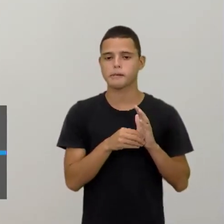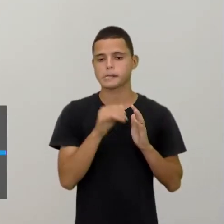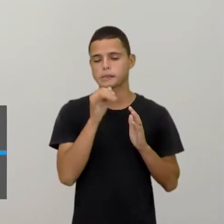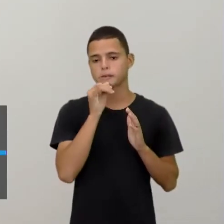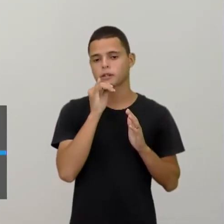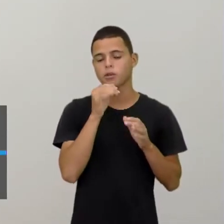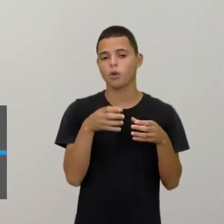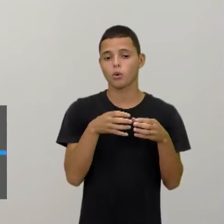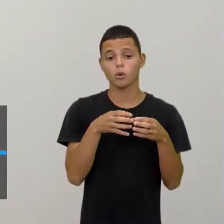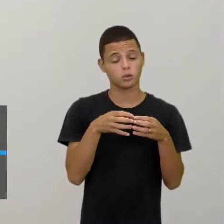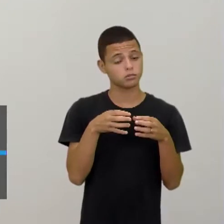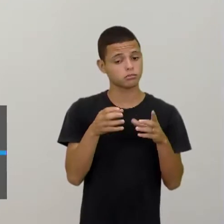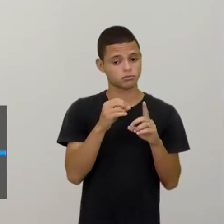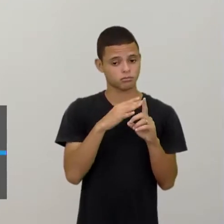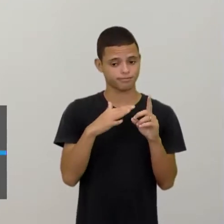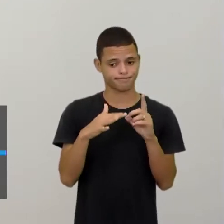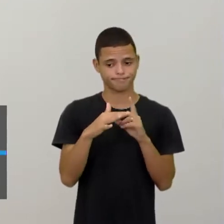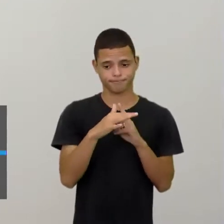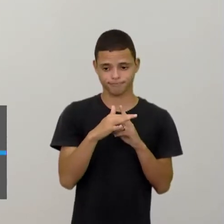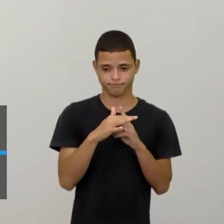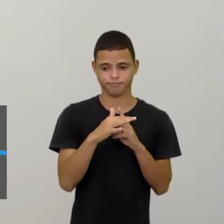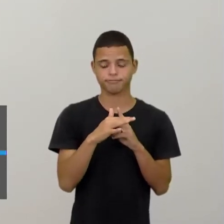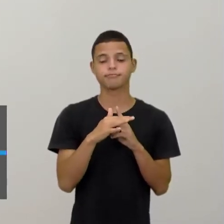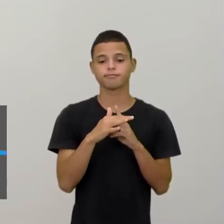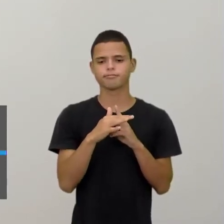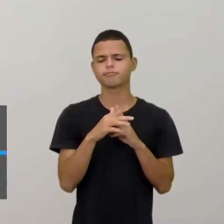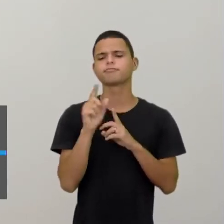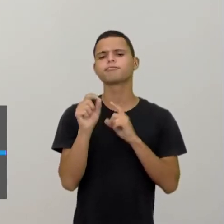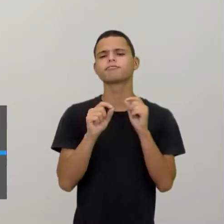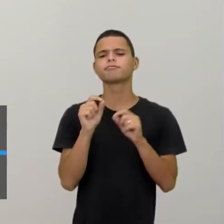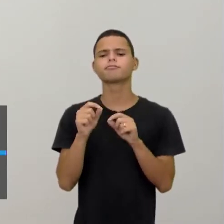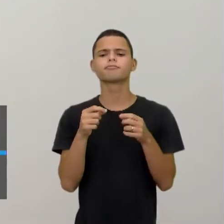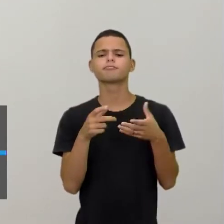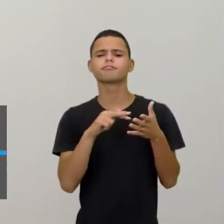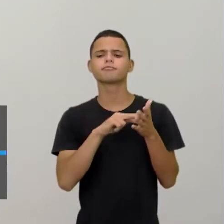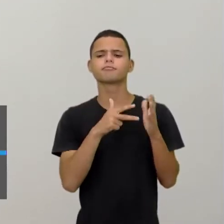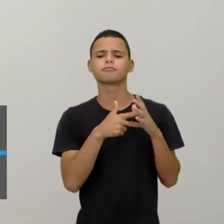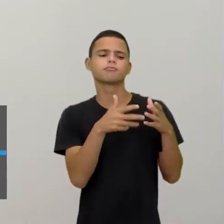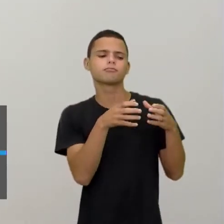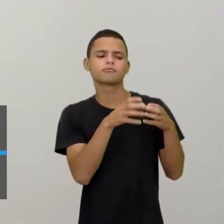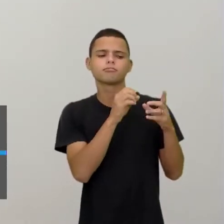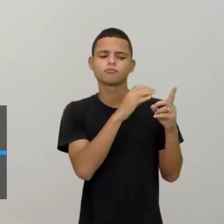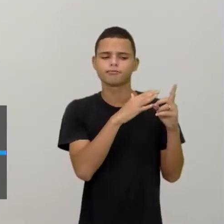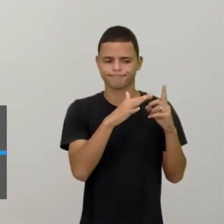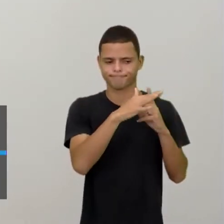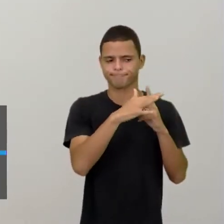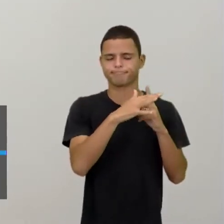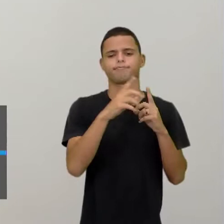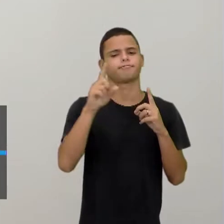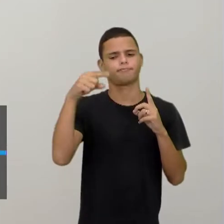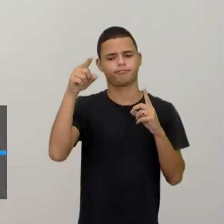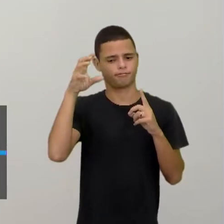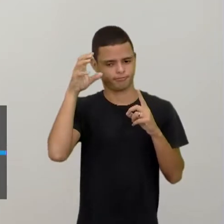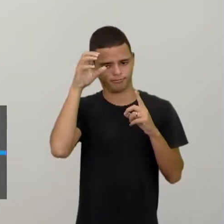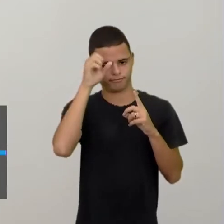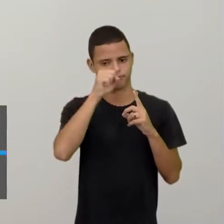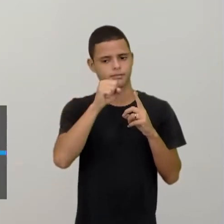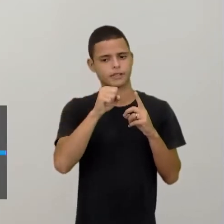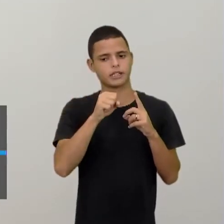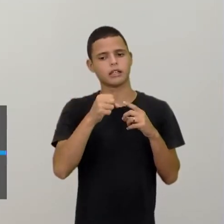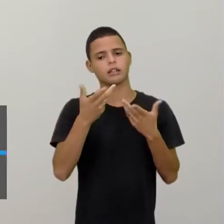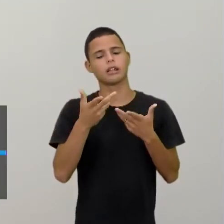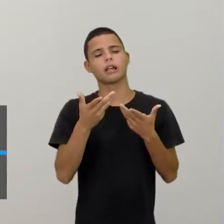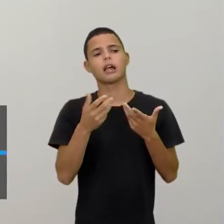grupo social, isso vocês vão ver no outro componente, que significa um grupo social. Então, é o conjunto, né, de todas as